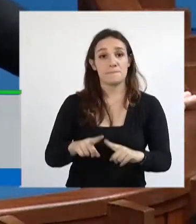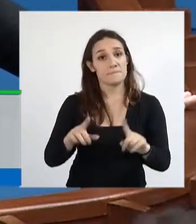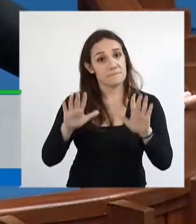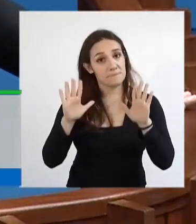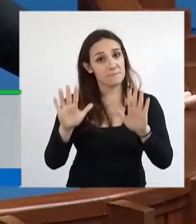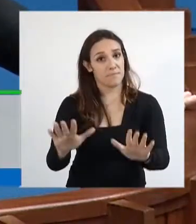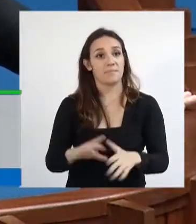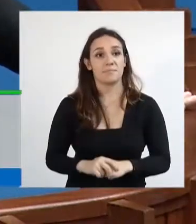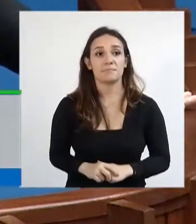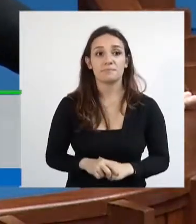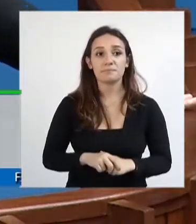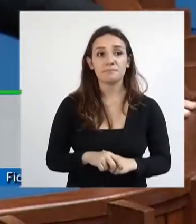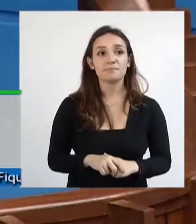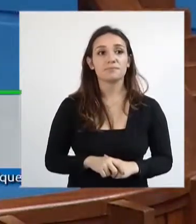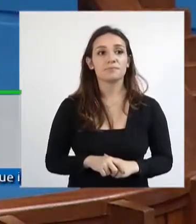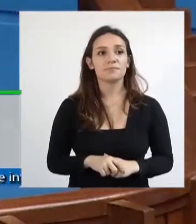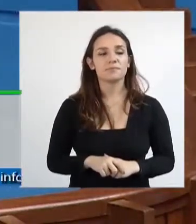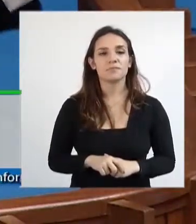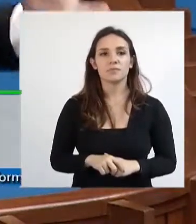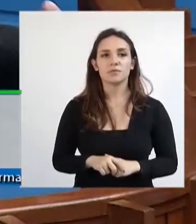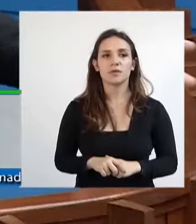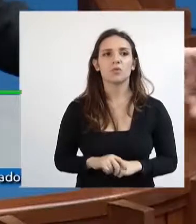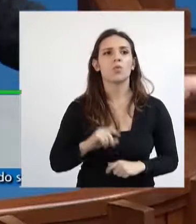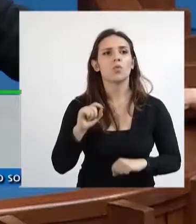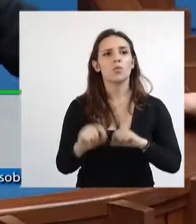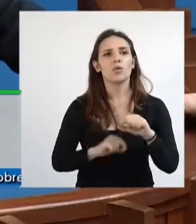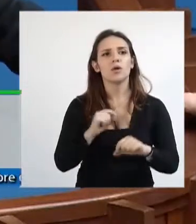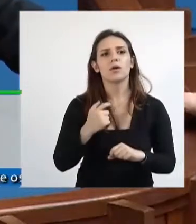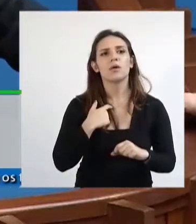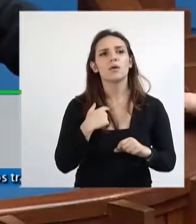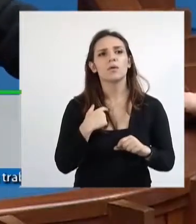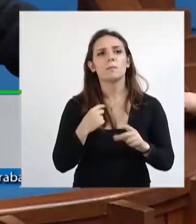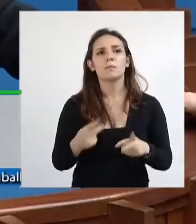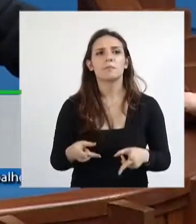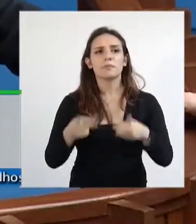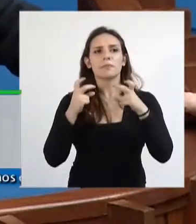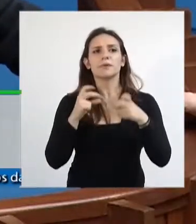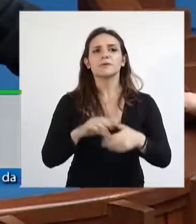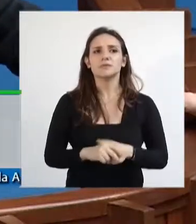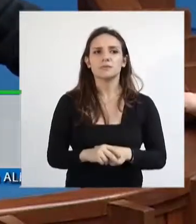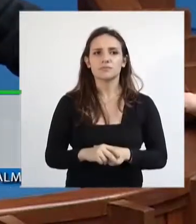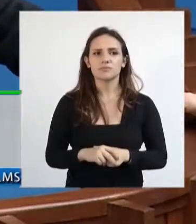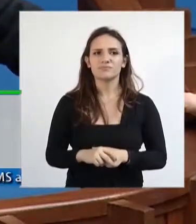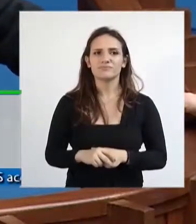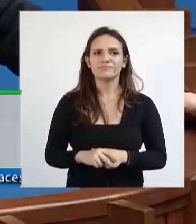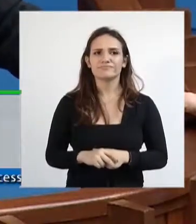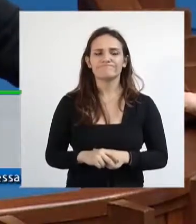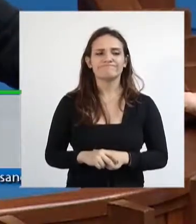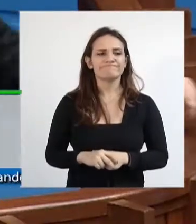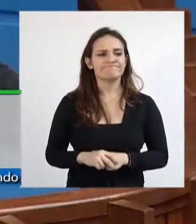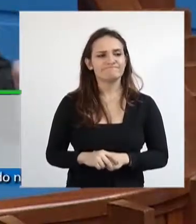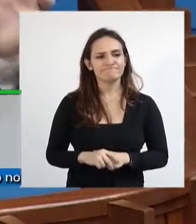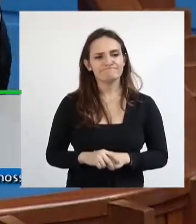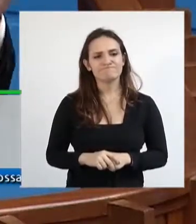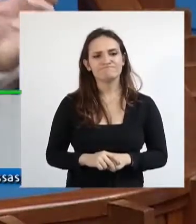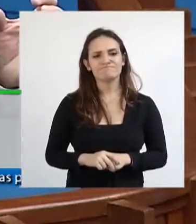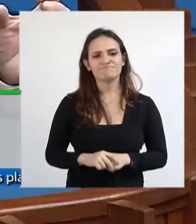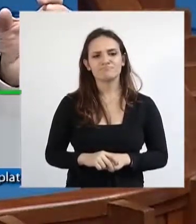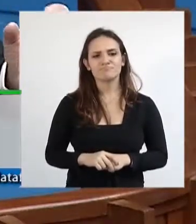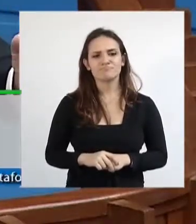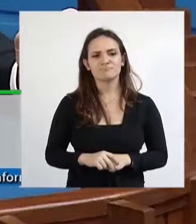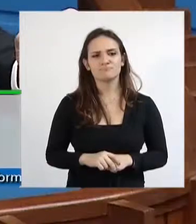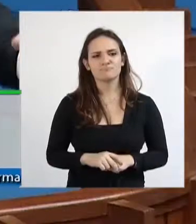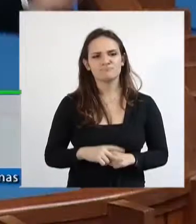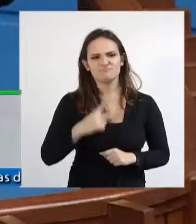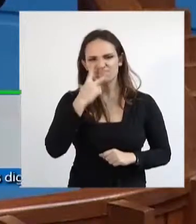Mas o que nós percebemos é uma vontade de fazer um